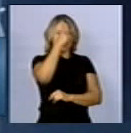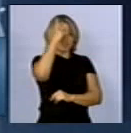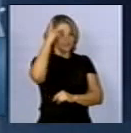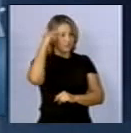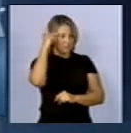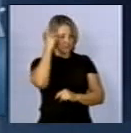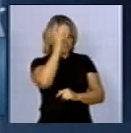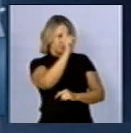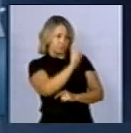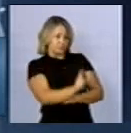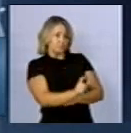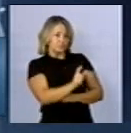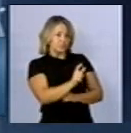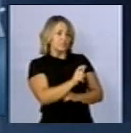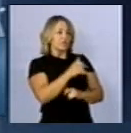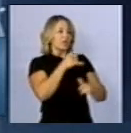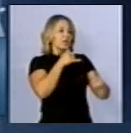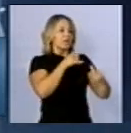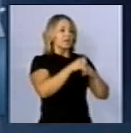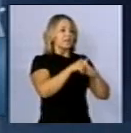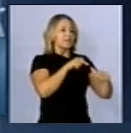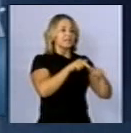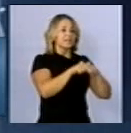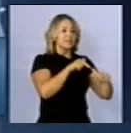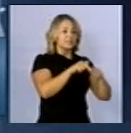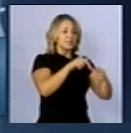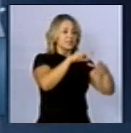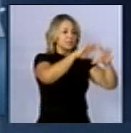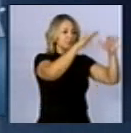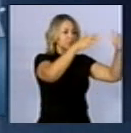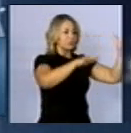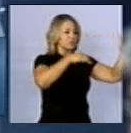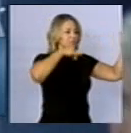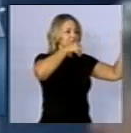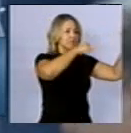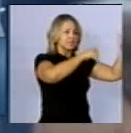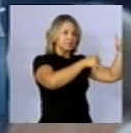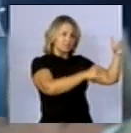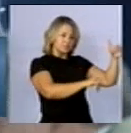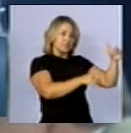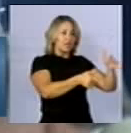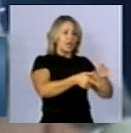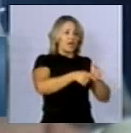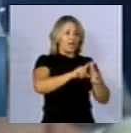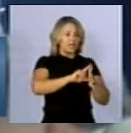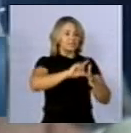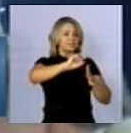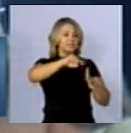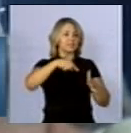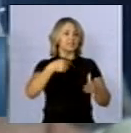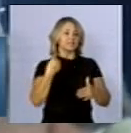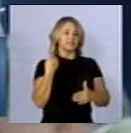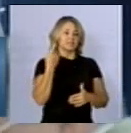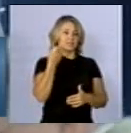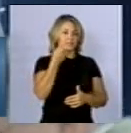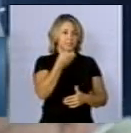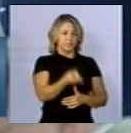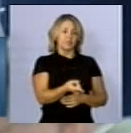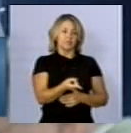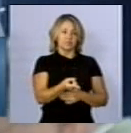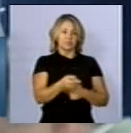pessoas exposta expostas ao campo eletromagnético antes e após a